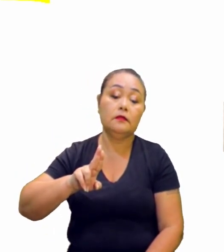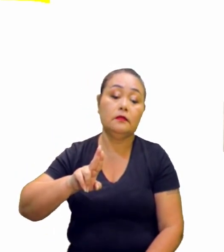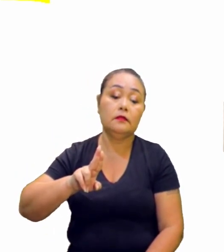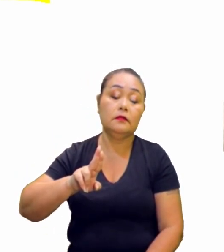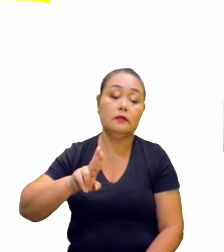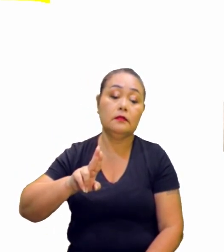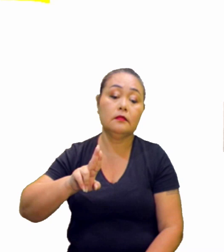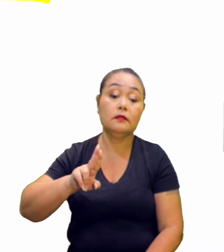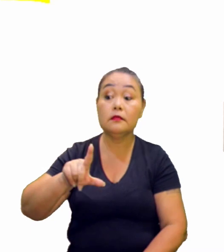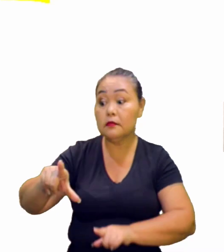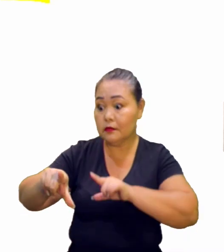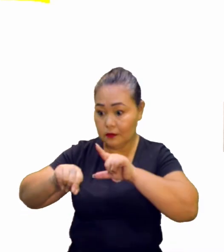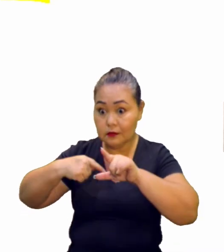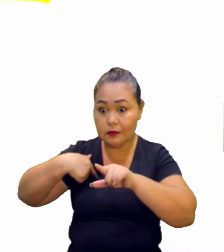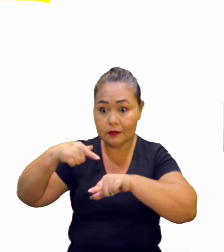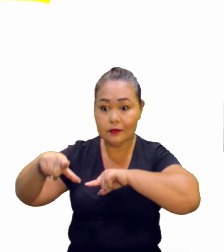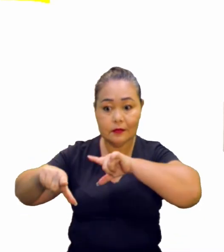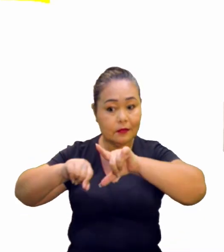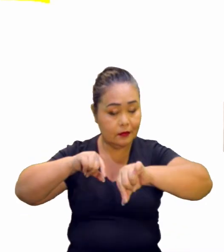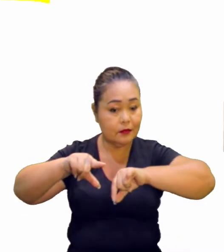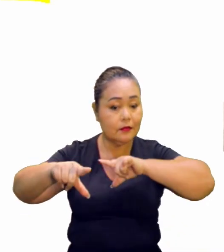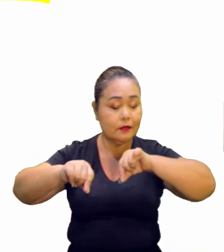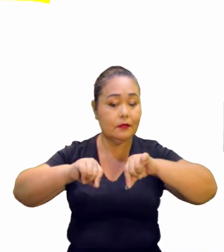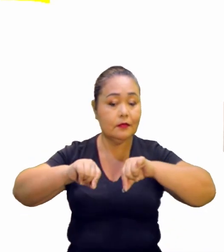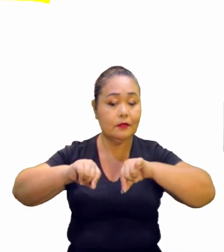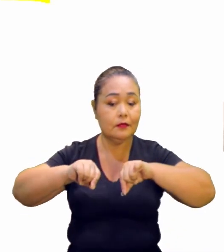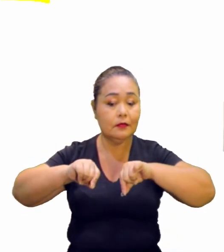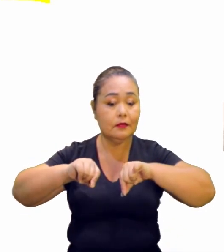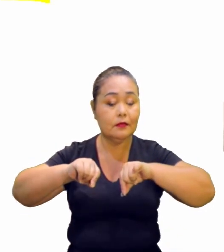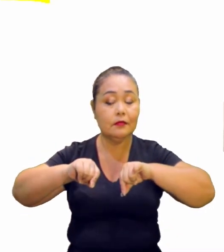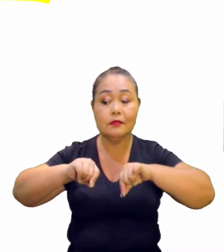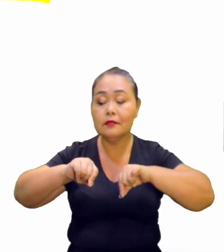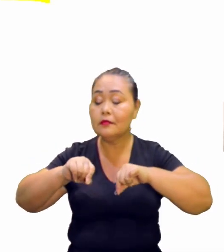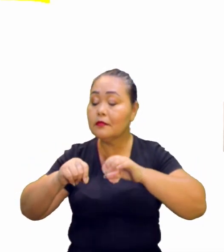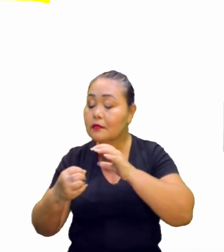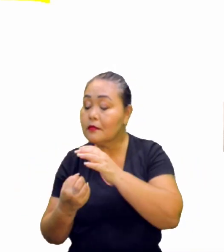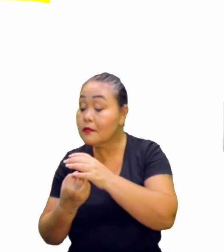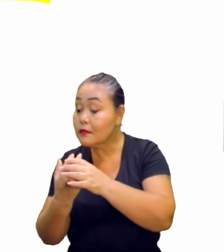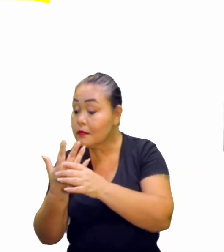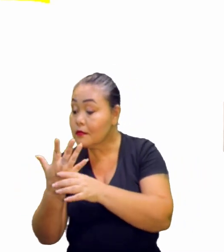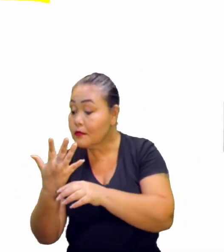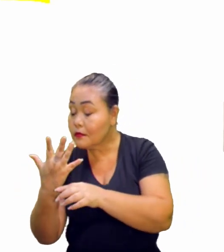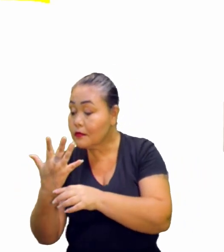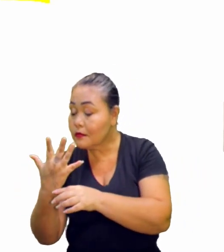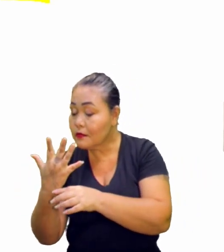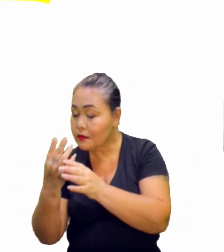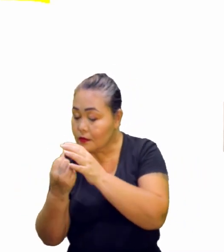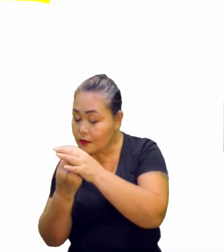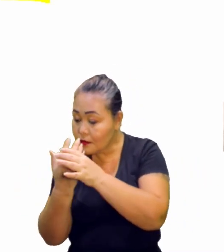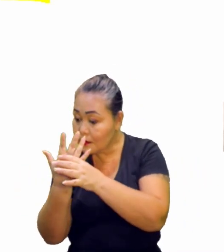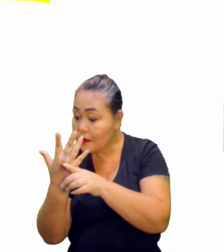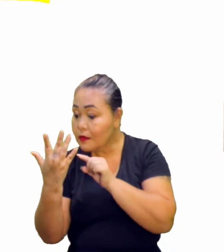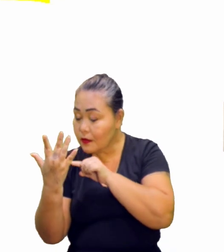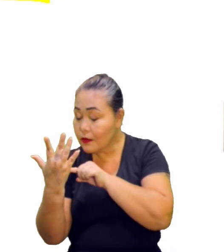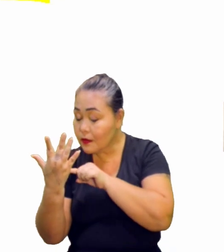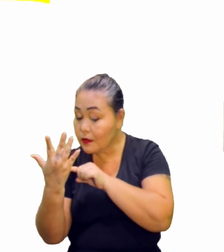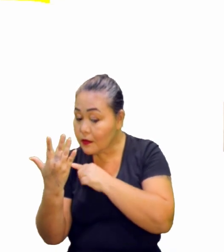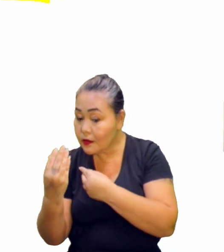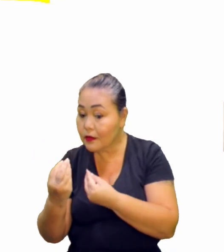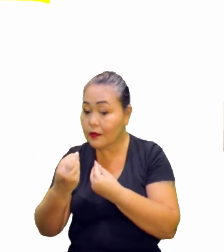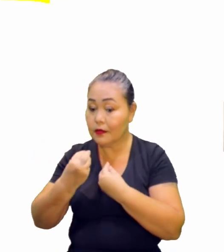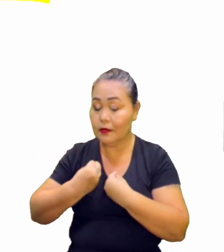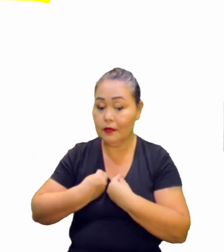eu seleciono, né, espécies que vão ofertar os